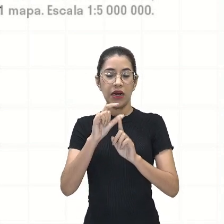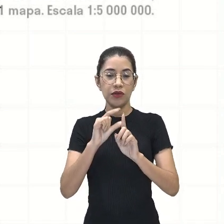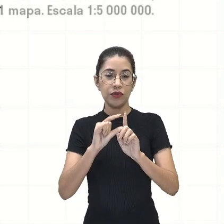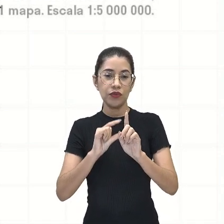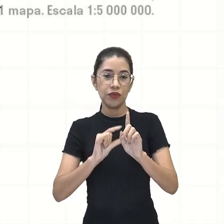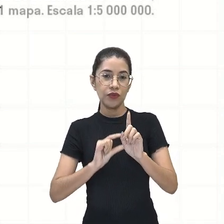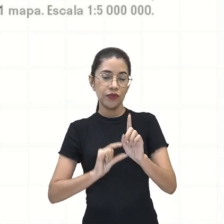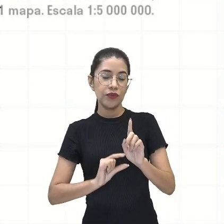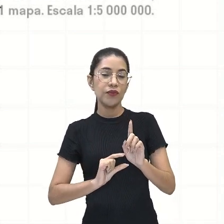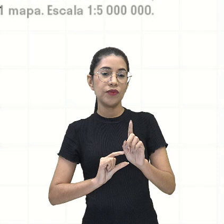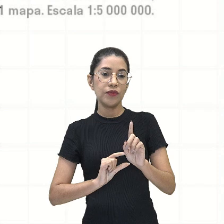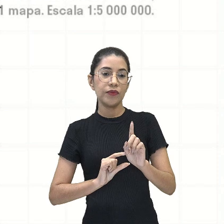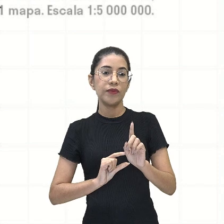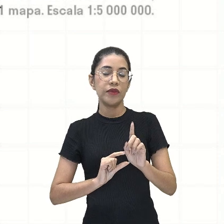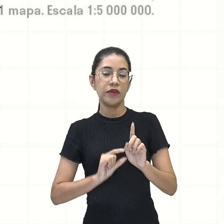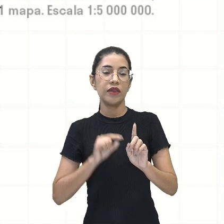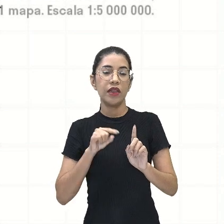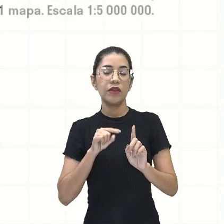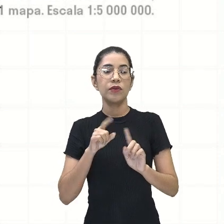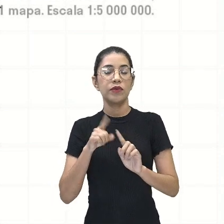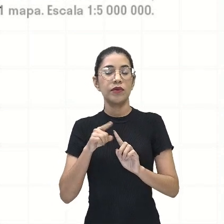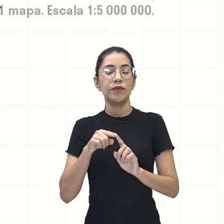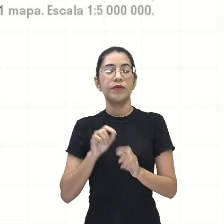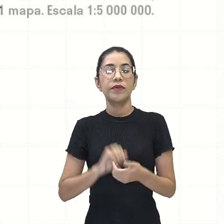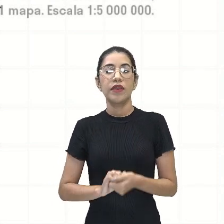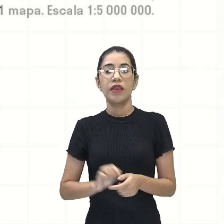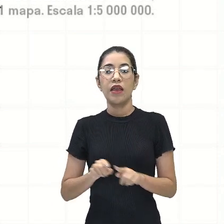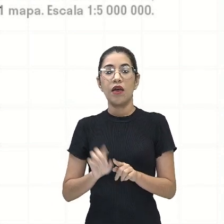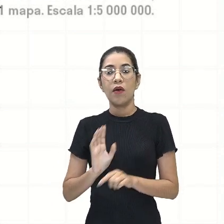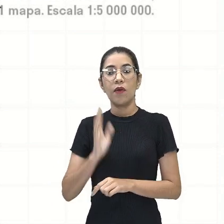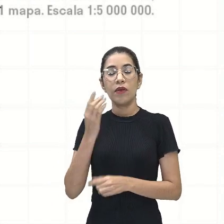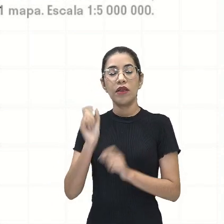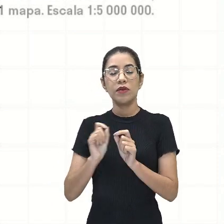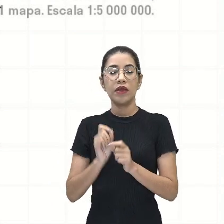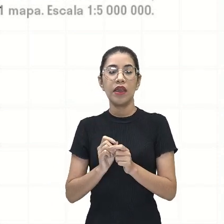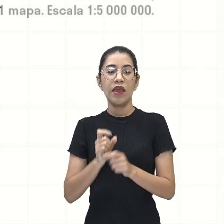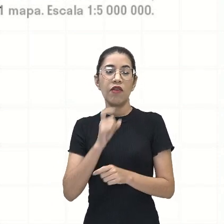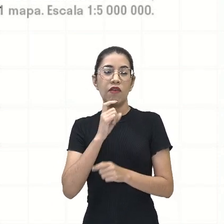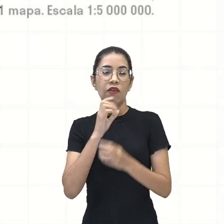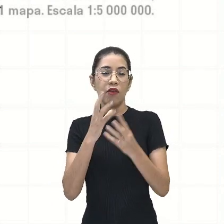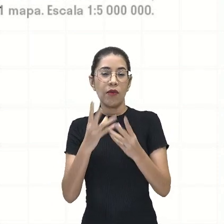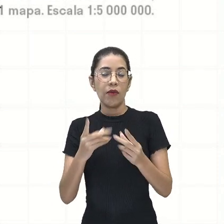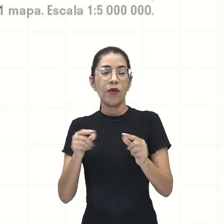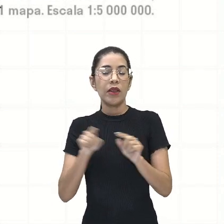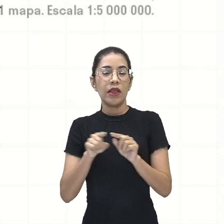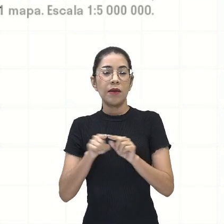né? Aí nesse tipo de clima, ocasionando geadas e neves,